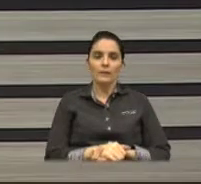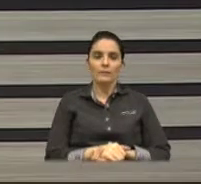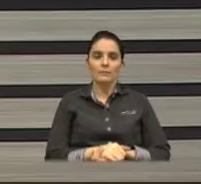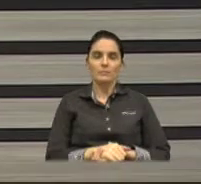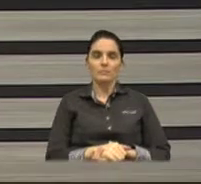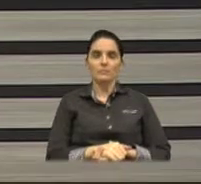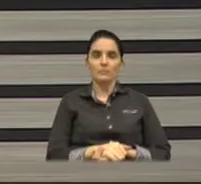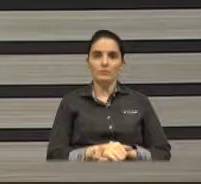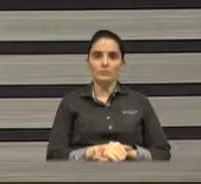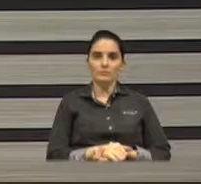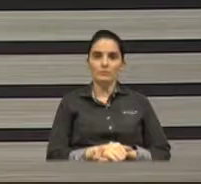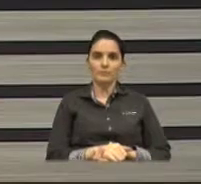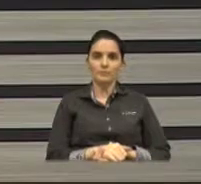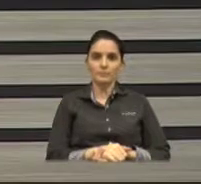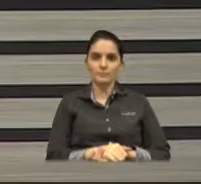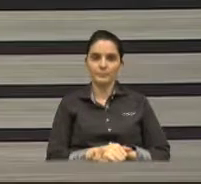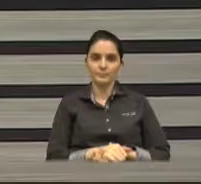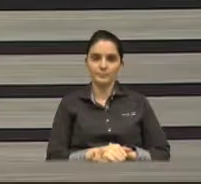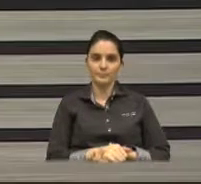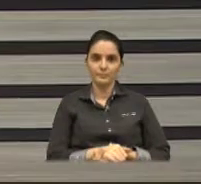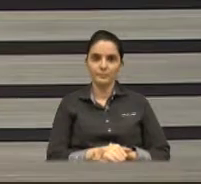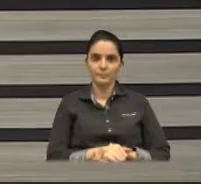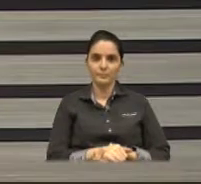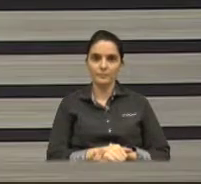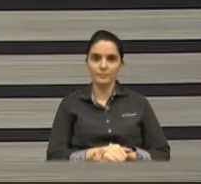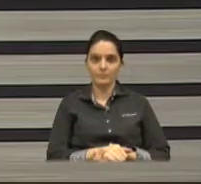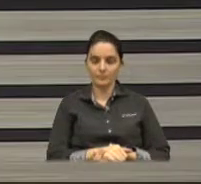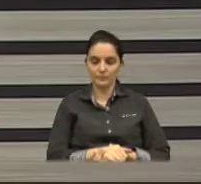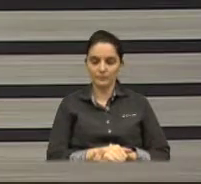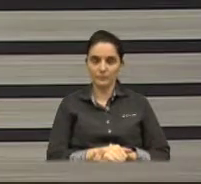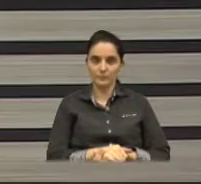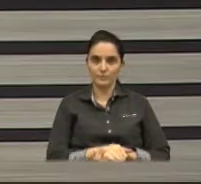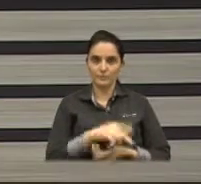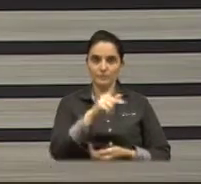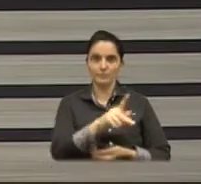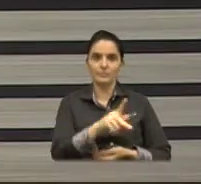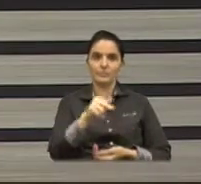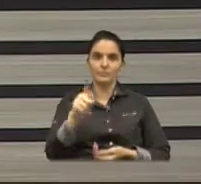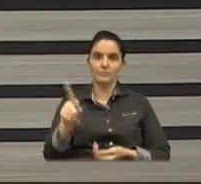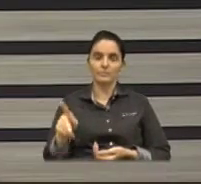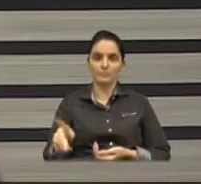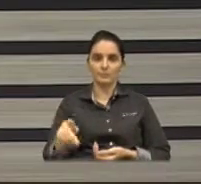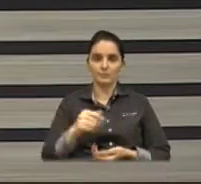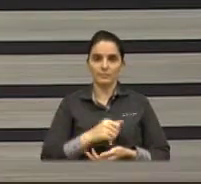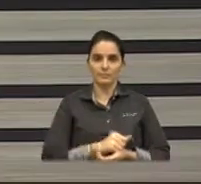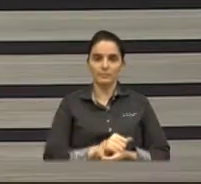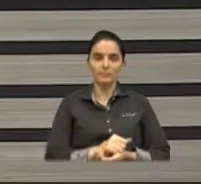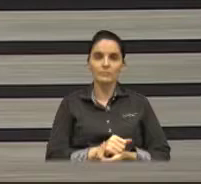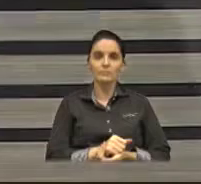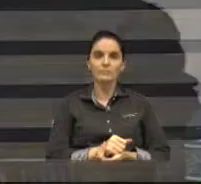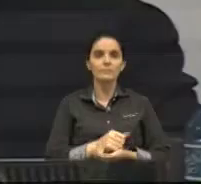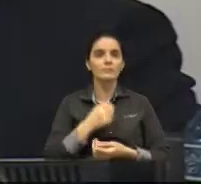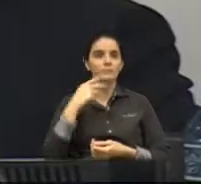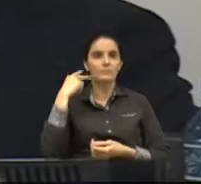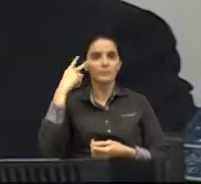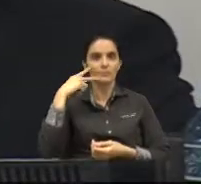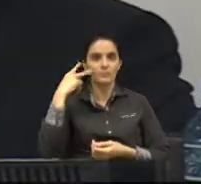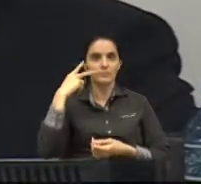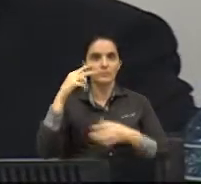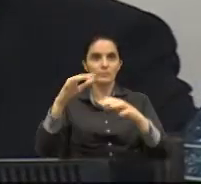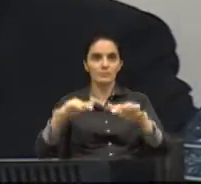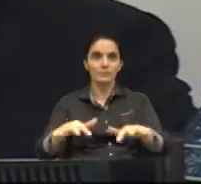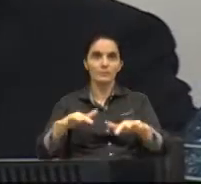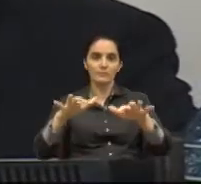proponente, Wagner Barbosa. Senhor presidente, nobres pares, público presente,